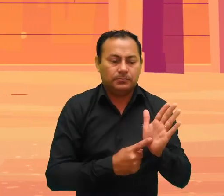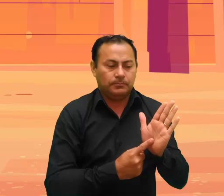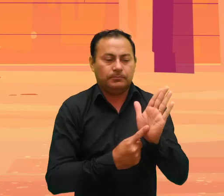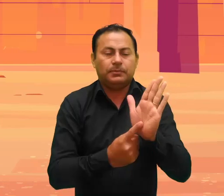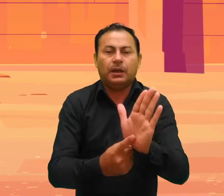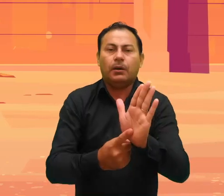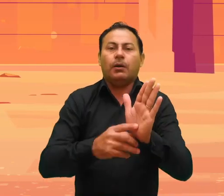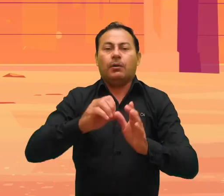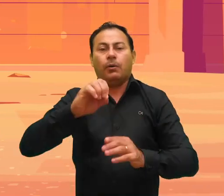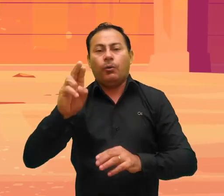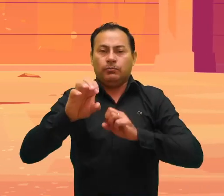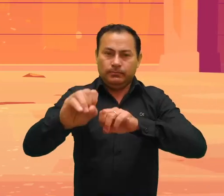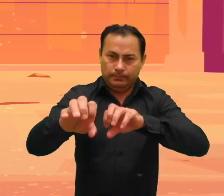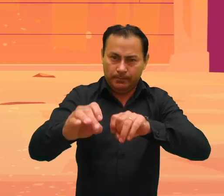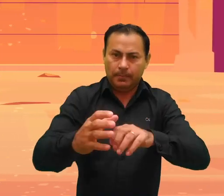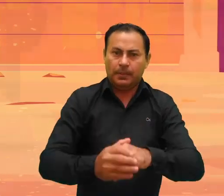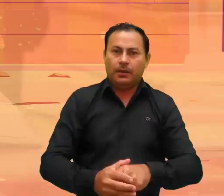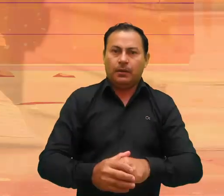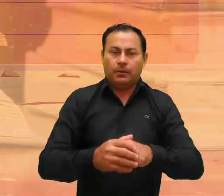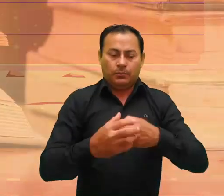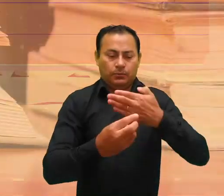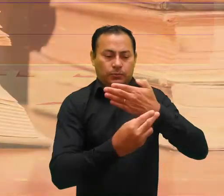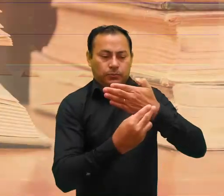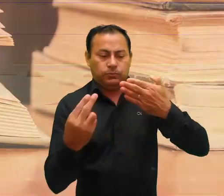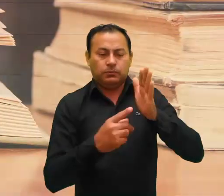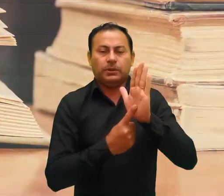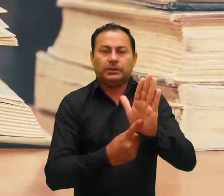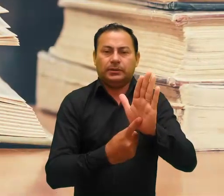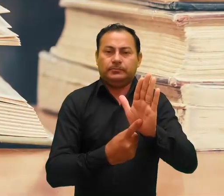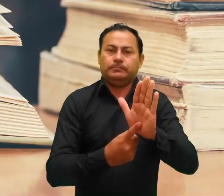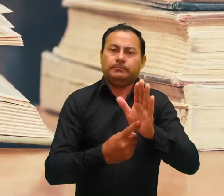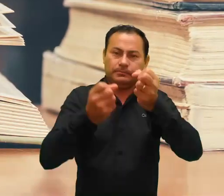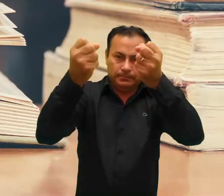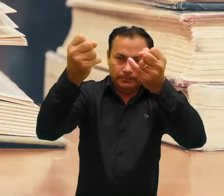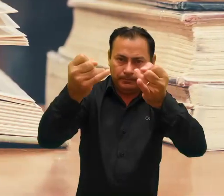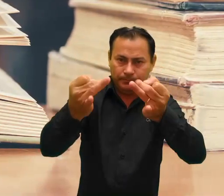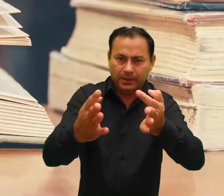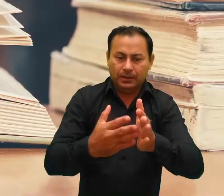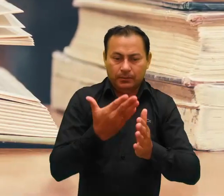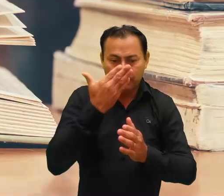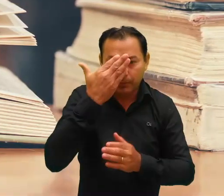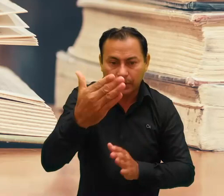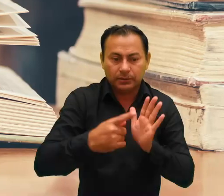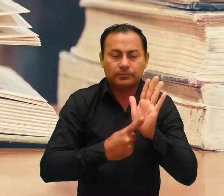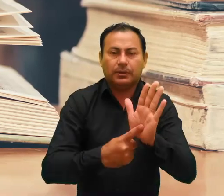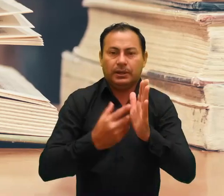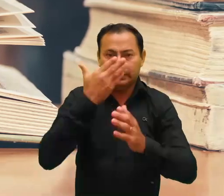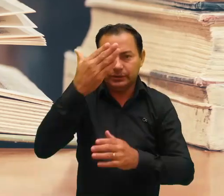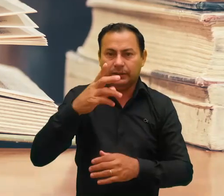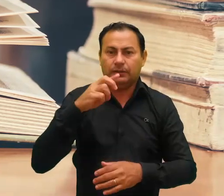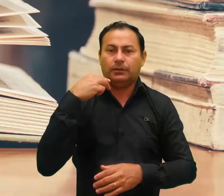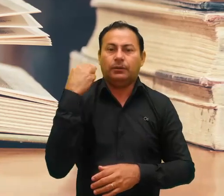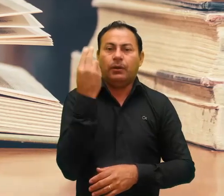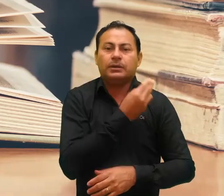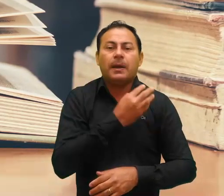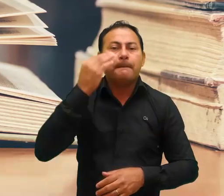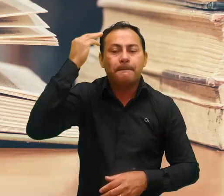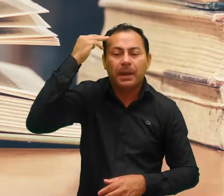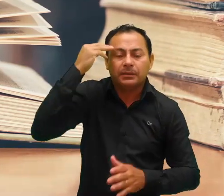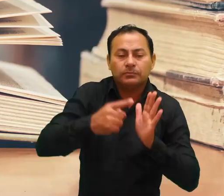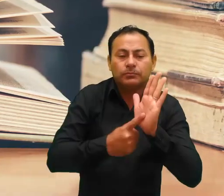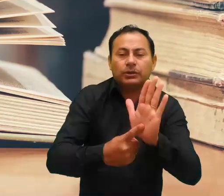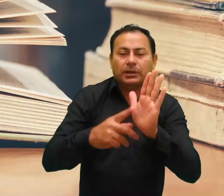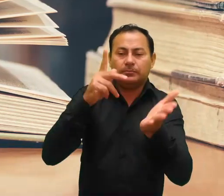sendo ilustrada ou ensinada. O autor vai jogar estas ilustrações na nossa frente, diante das nossas mentes,